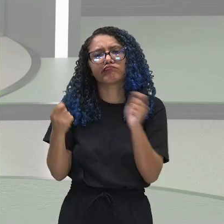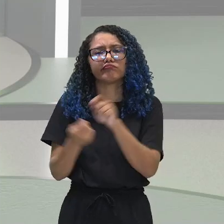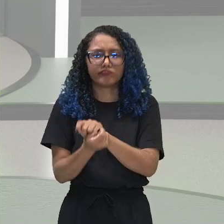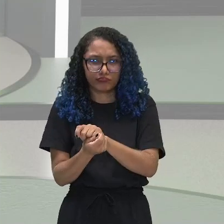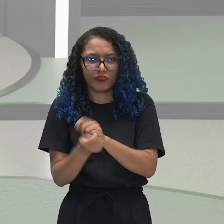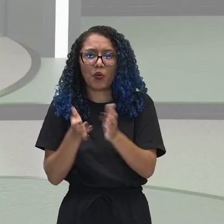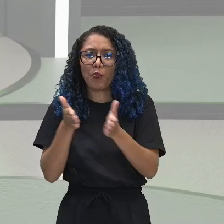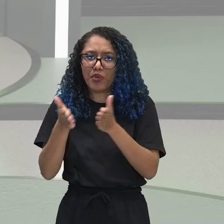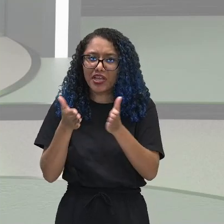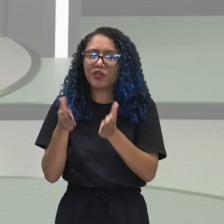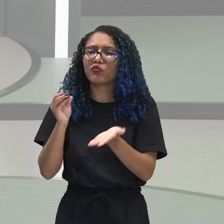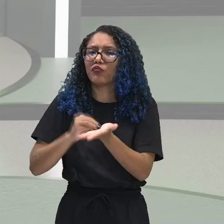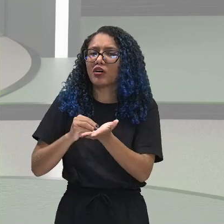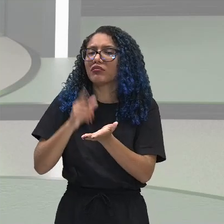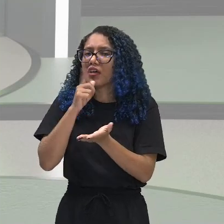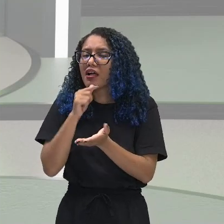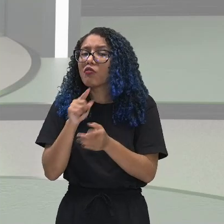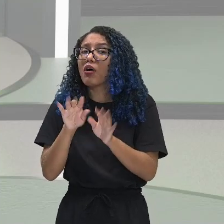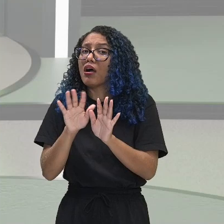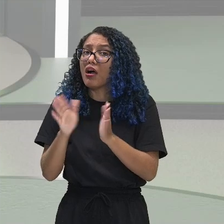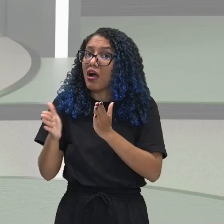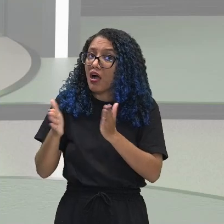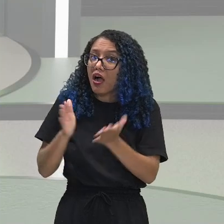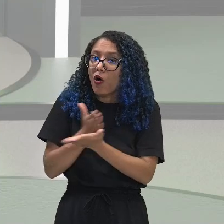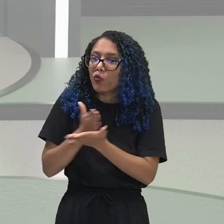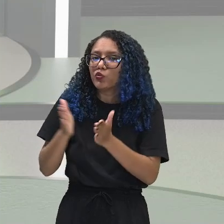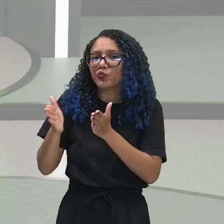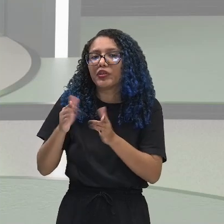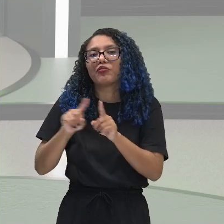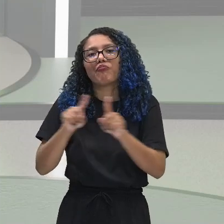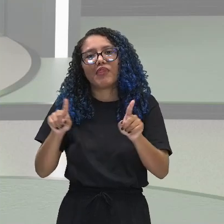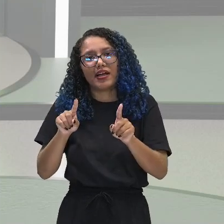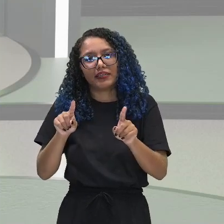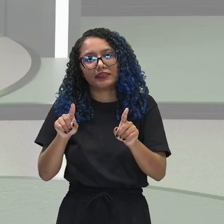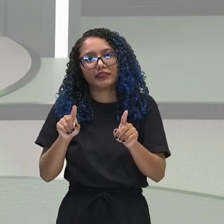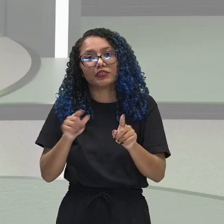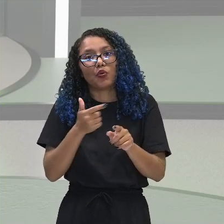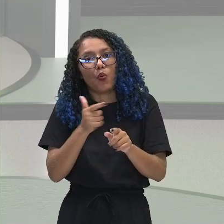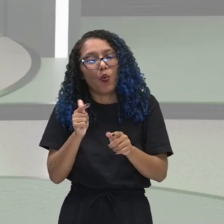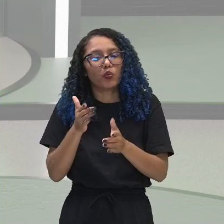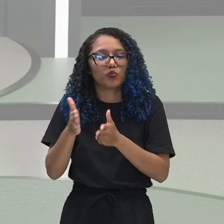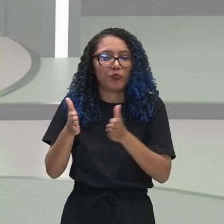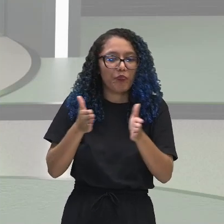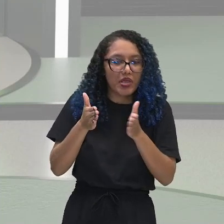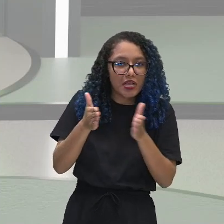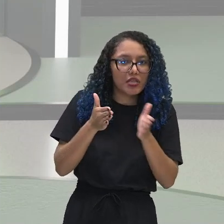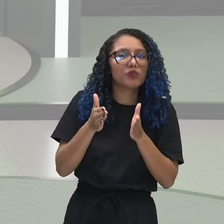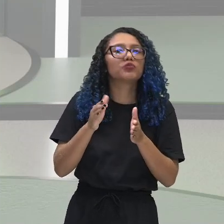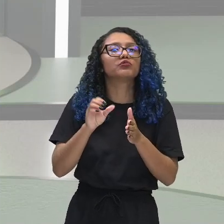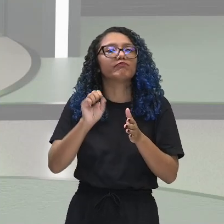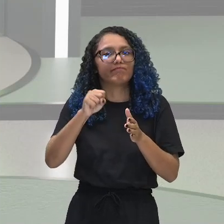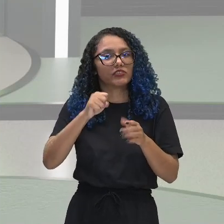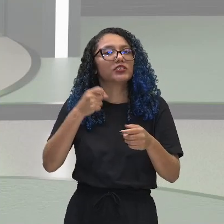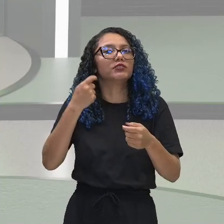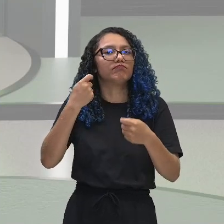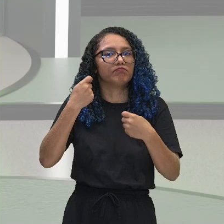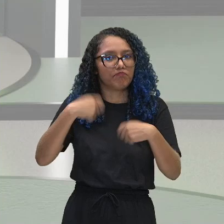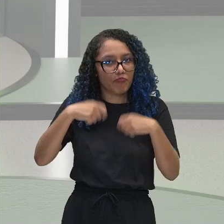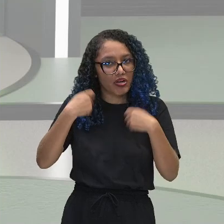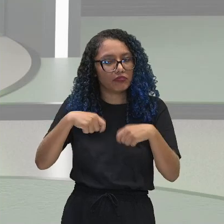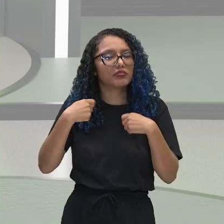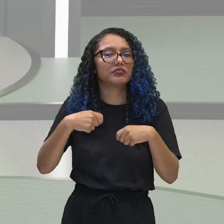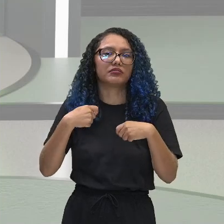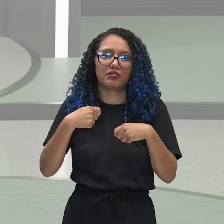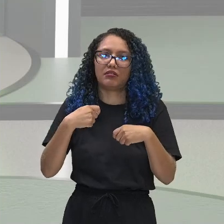de água, mas em alguma situação, em alguma